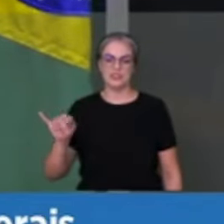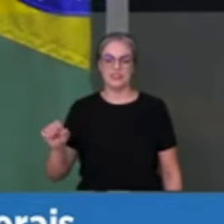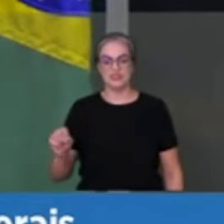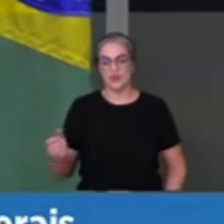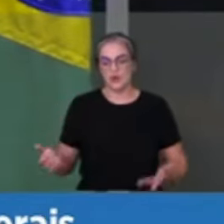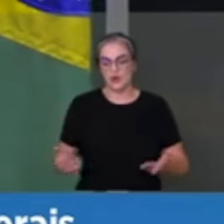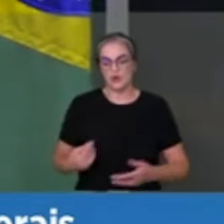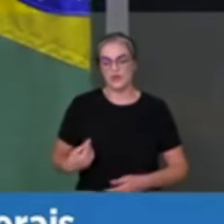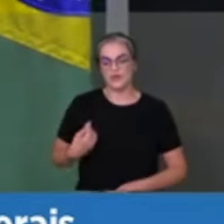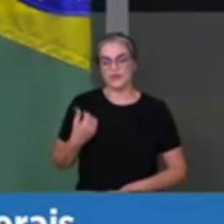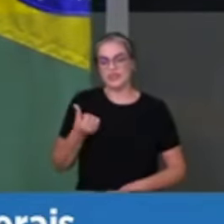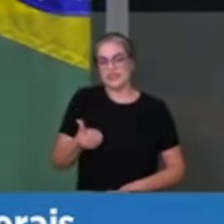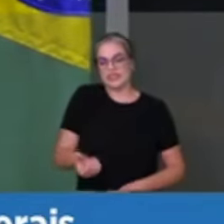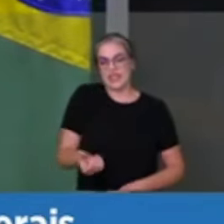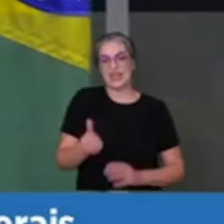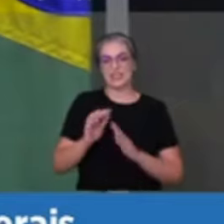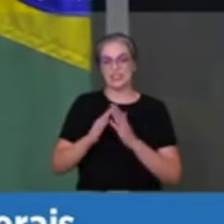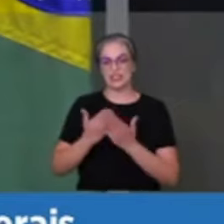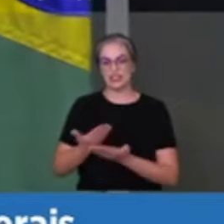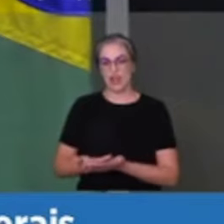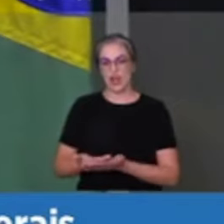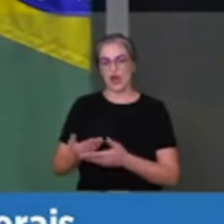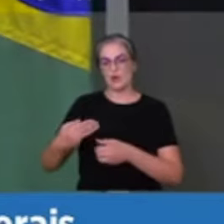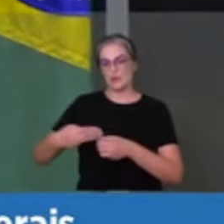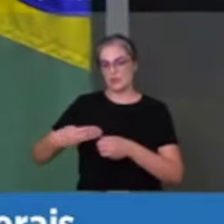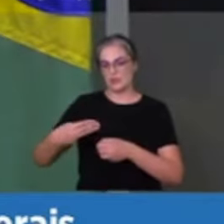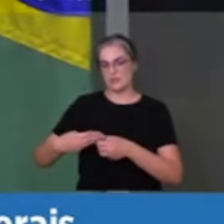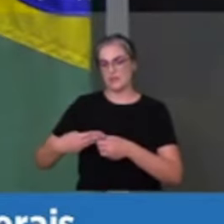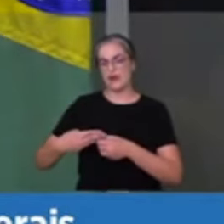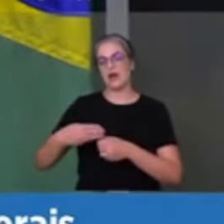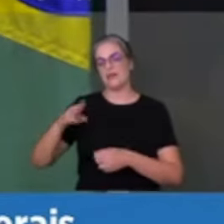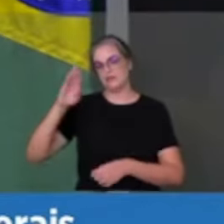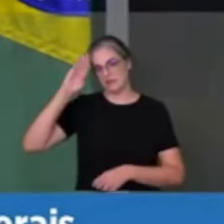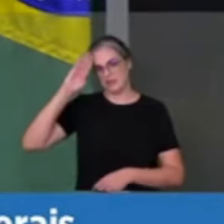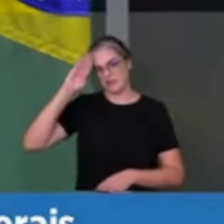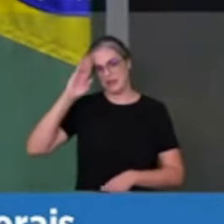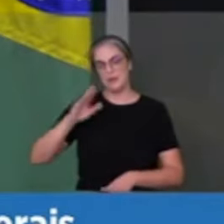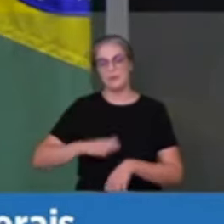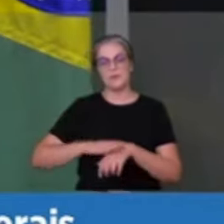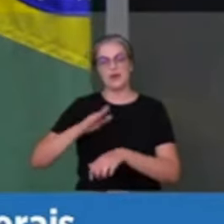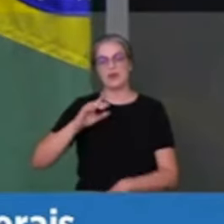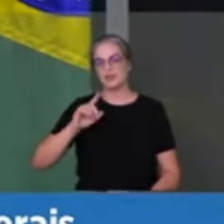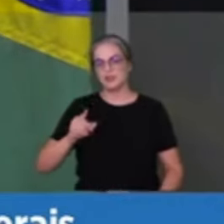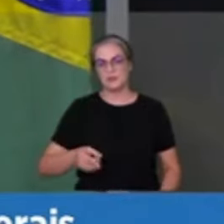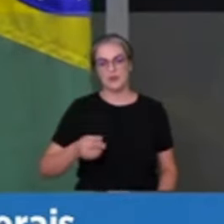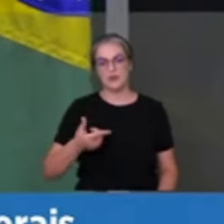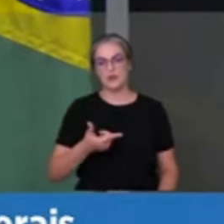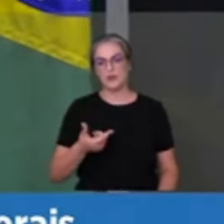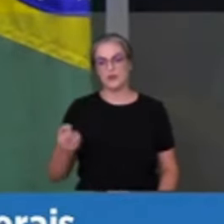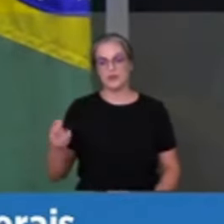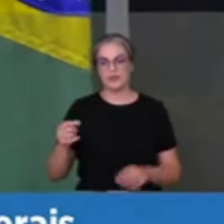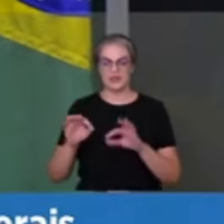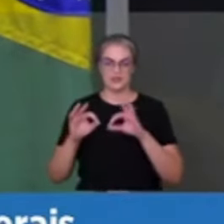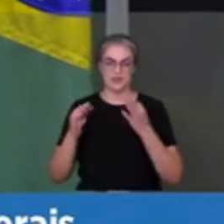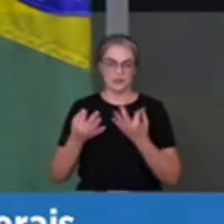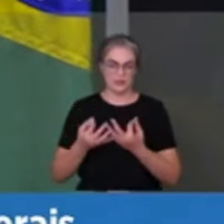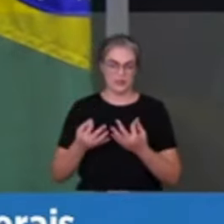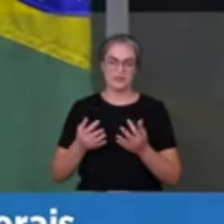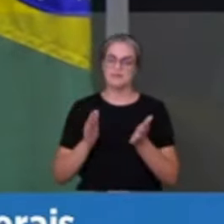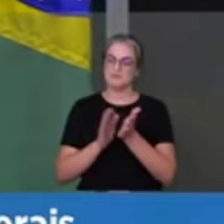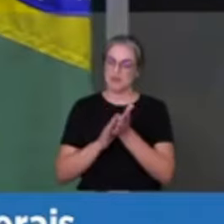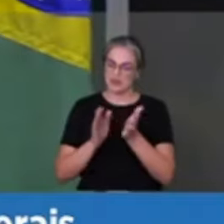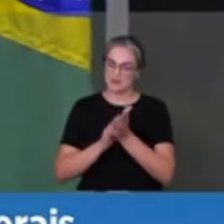Municipal cívico-militares atendendo mais de 1200 famílias Parabéns ao